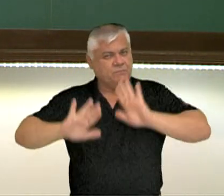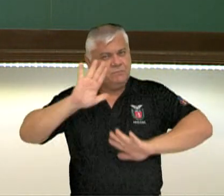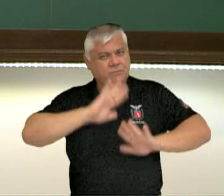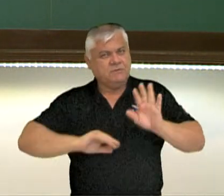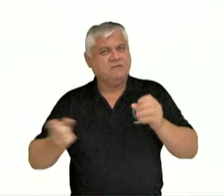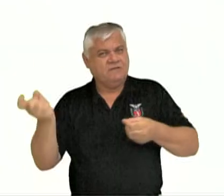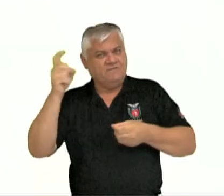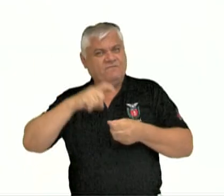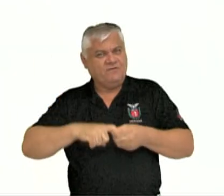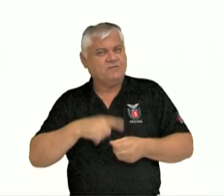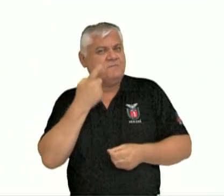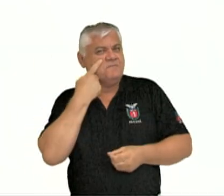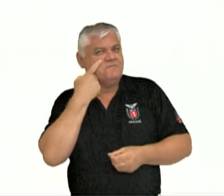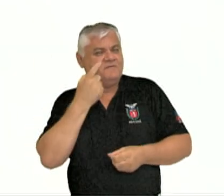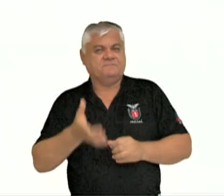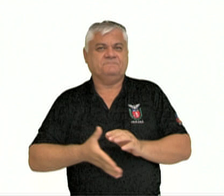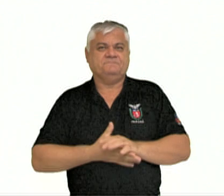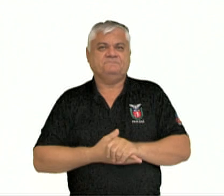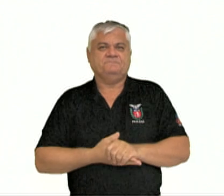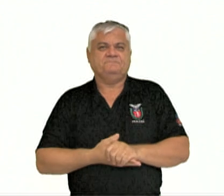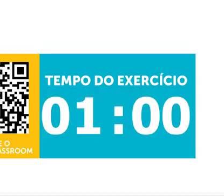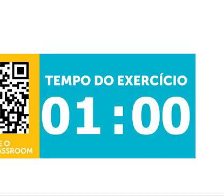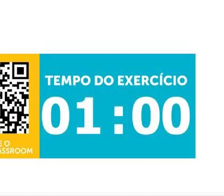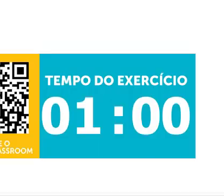e a gente já volta para verificar.